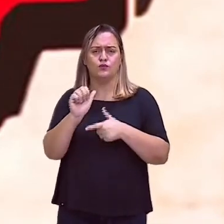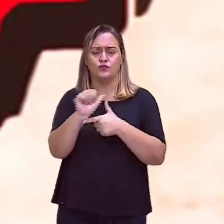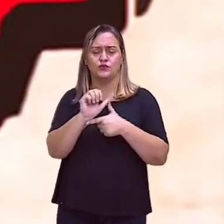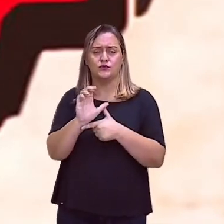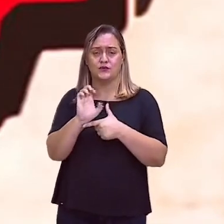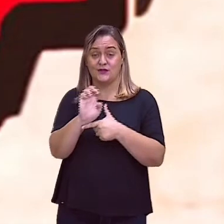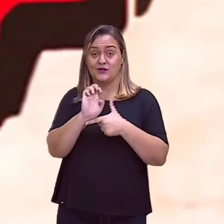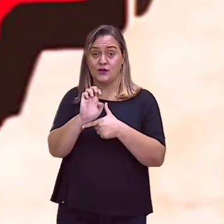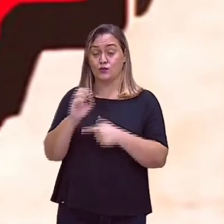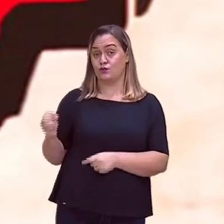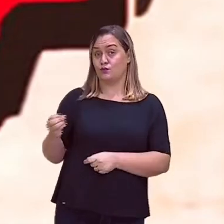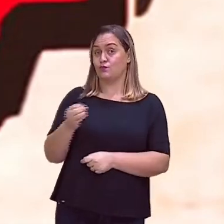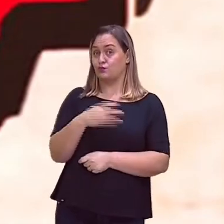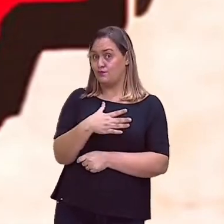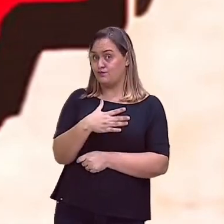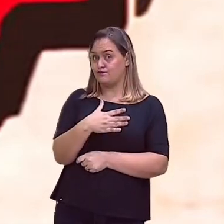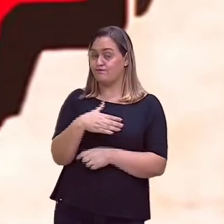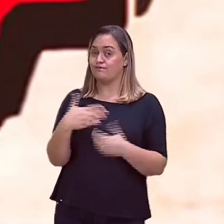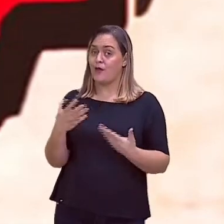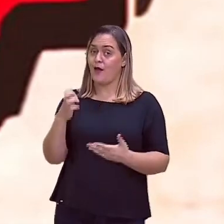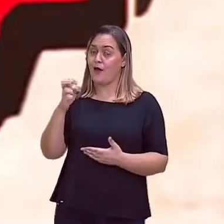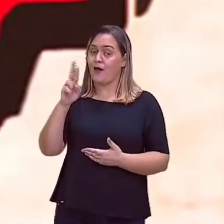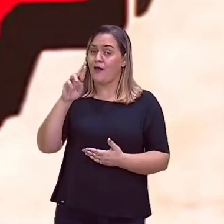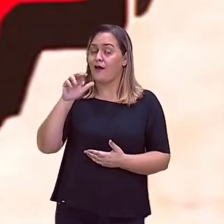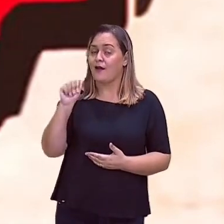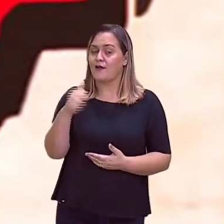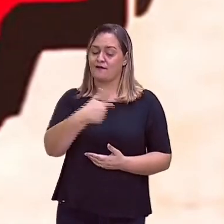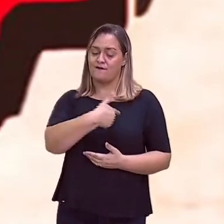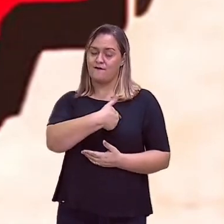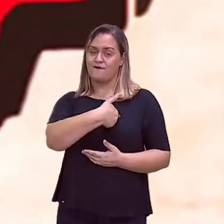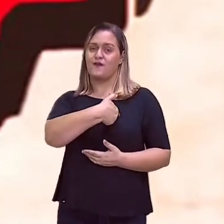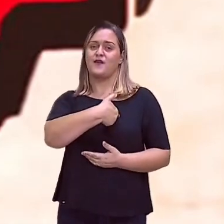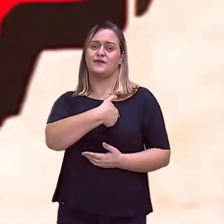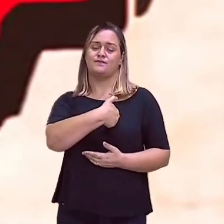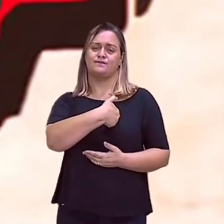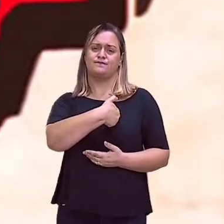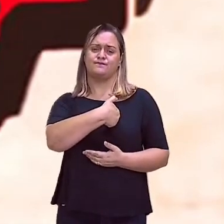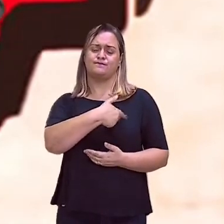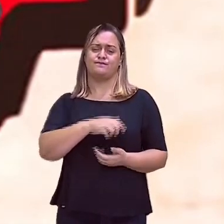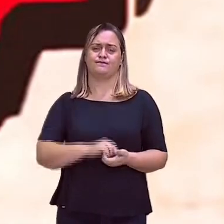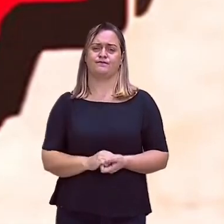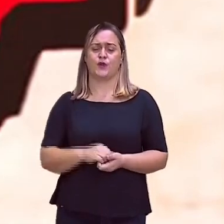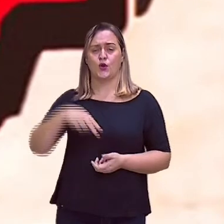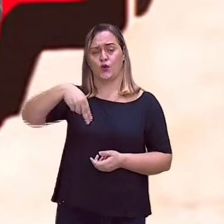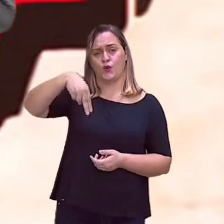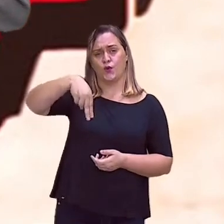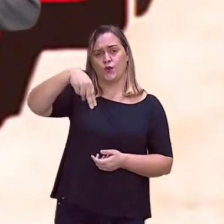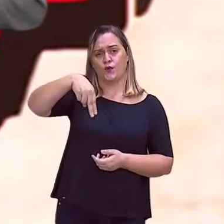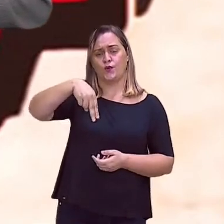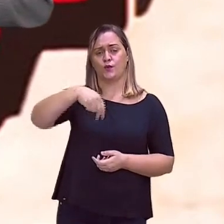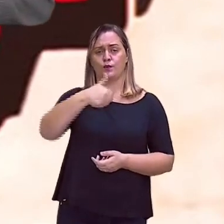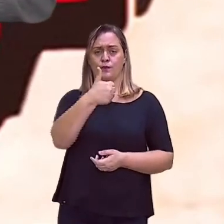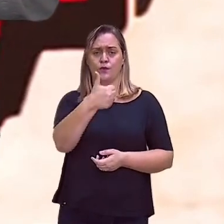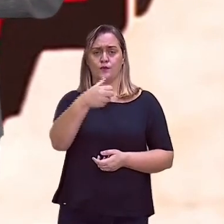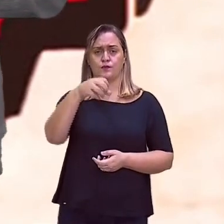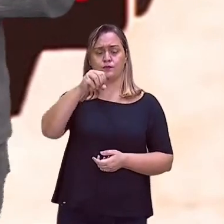Novo, ou seja, a Era Vargas, né? O chamado Estado Novo, em novembro de